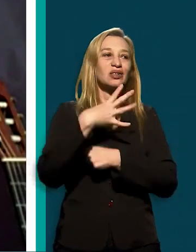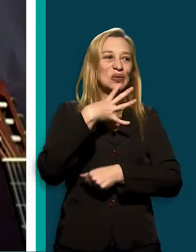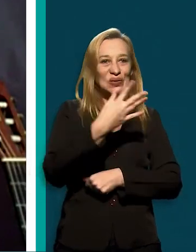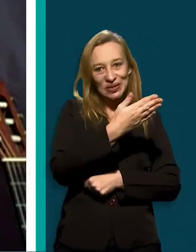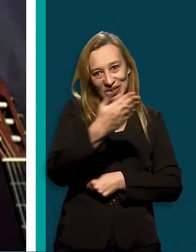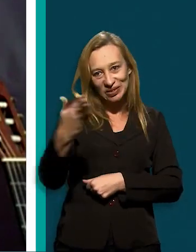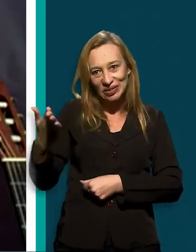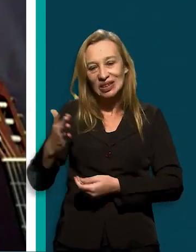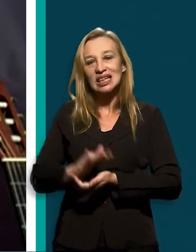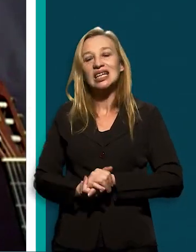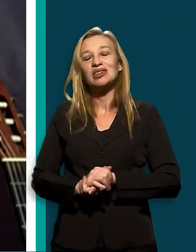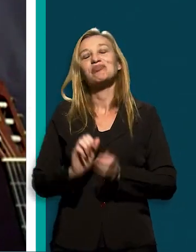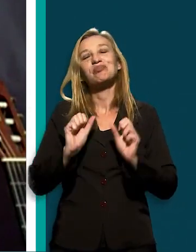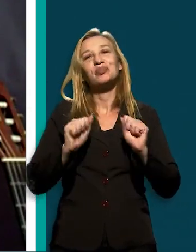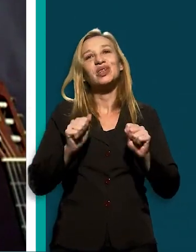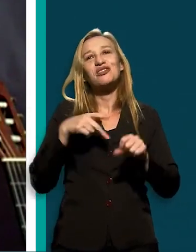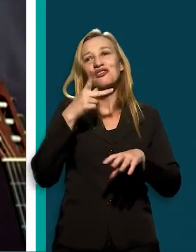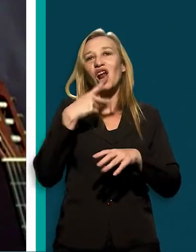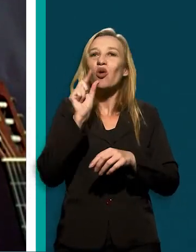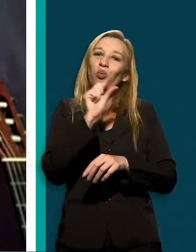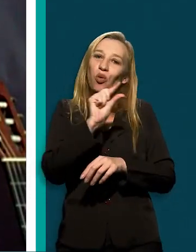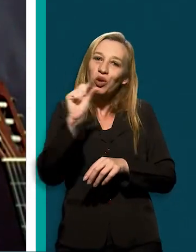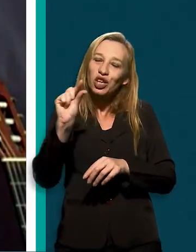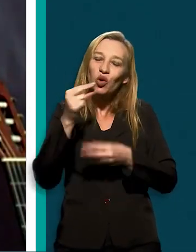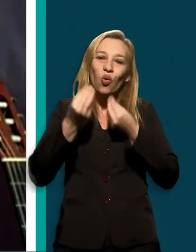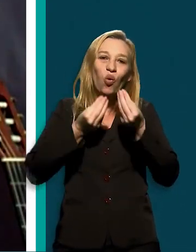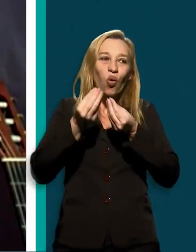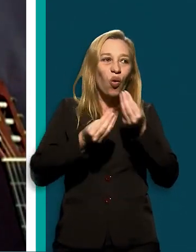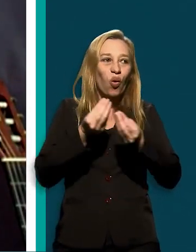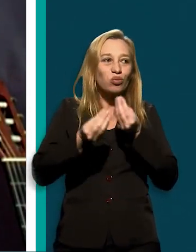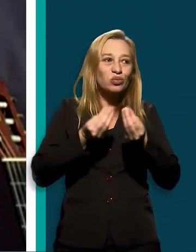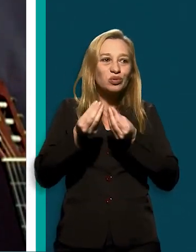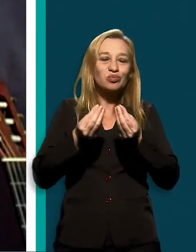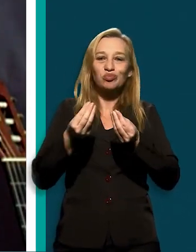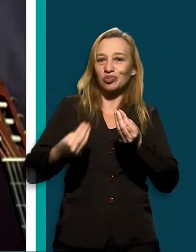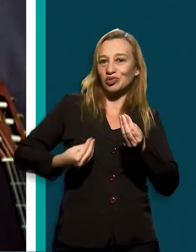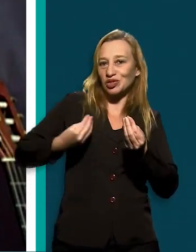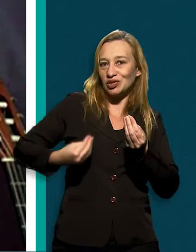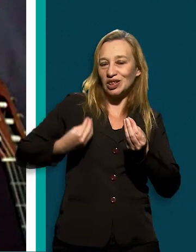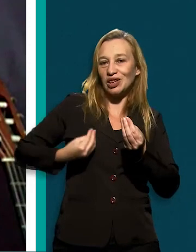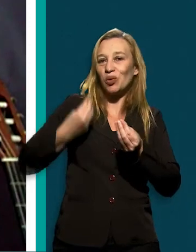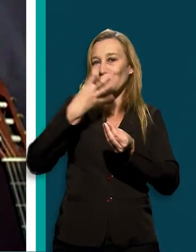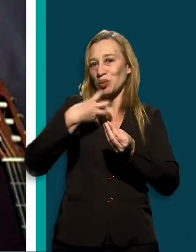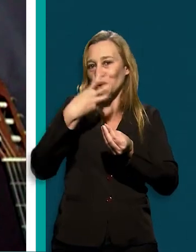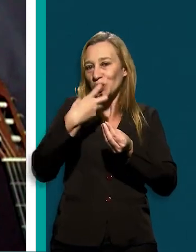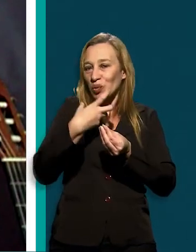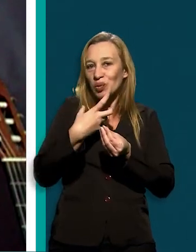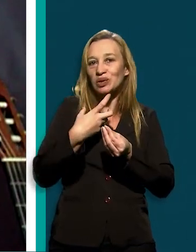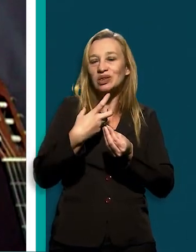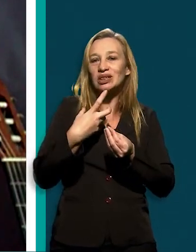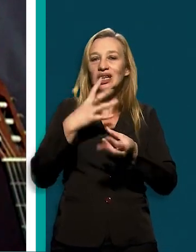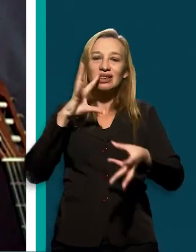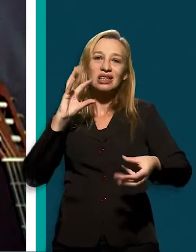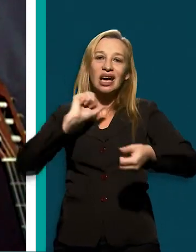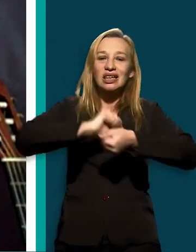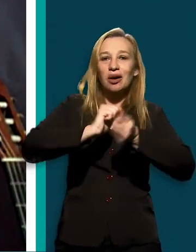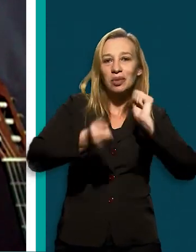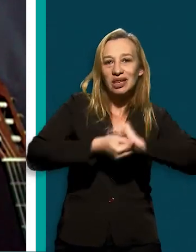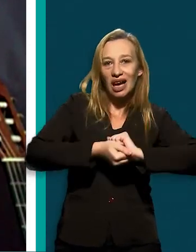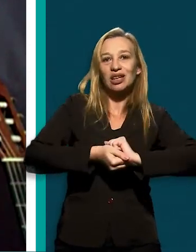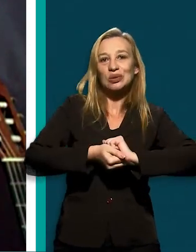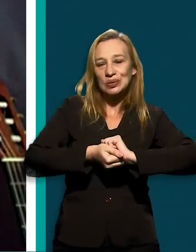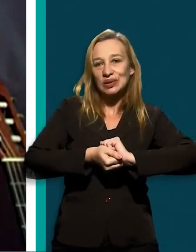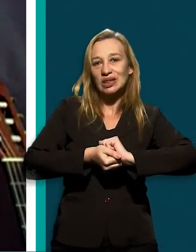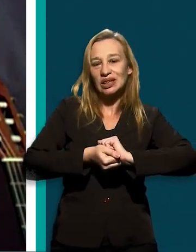maravilhoso conhecê-los, né? E poder falar um pouquinho de como essa questão, como tenho vivido como músico, né? Como tenho me